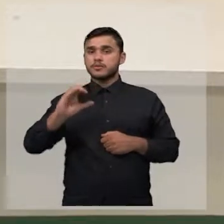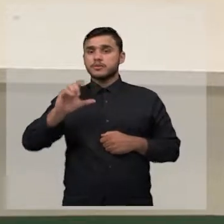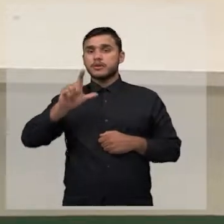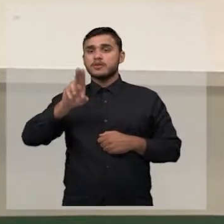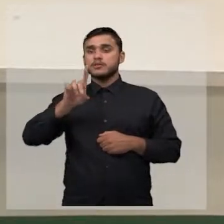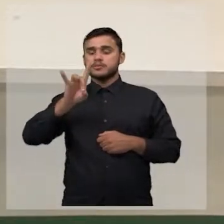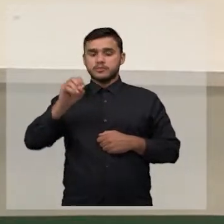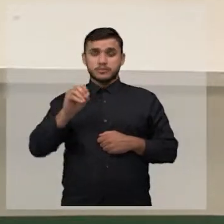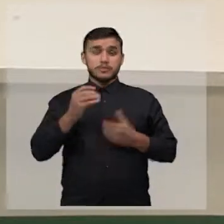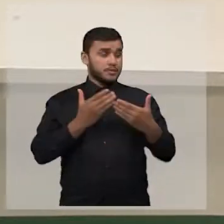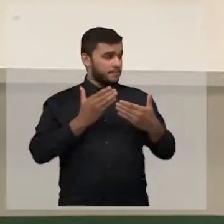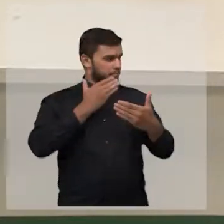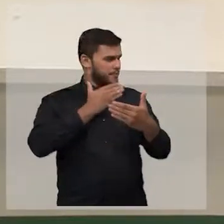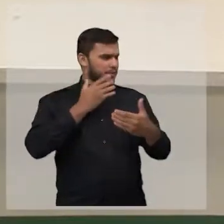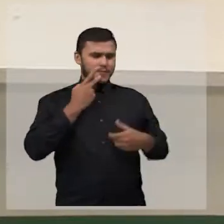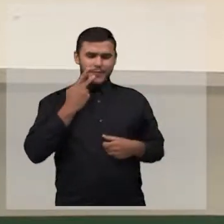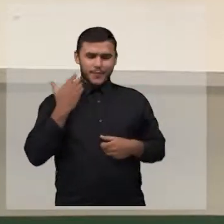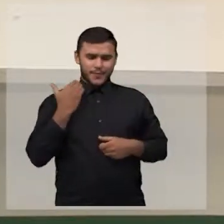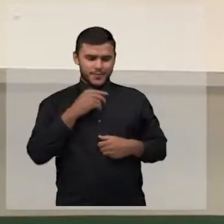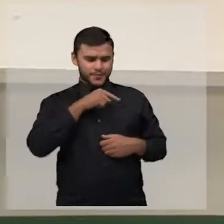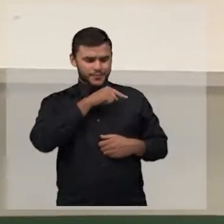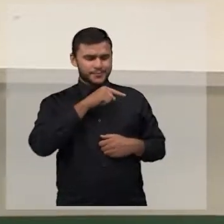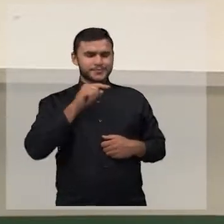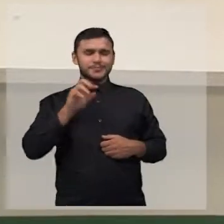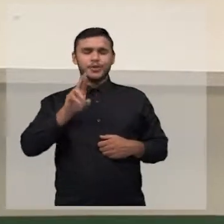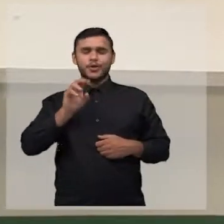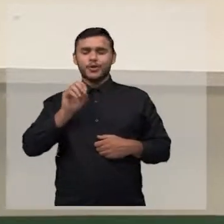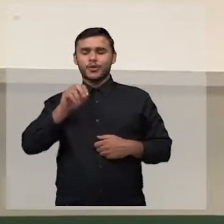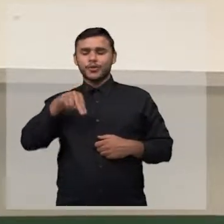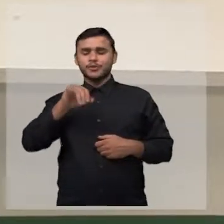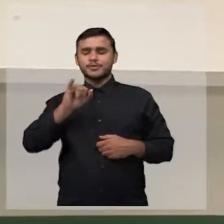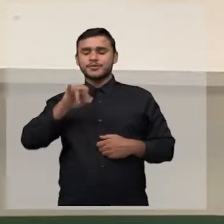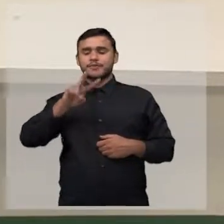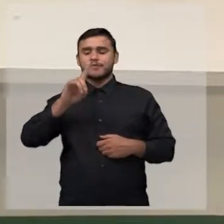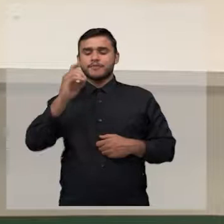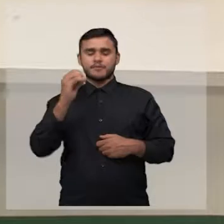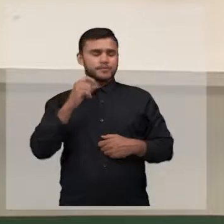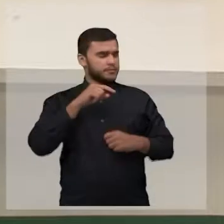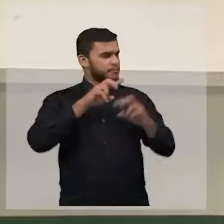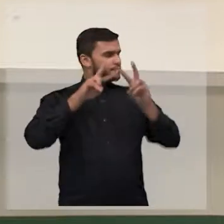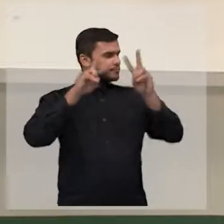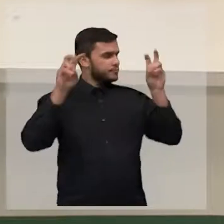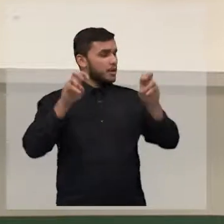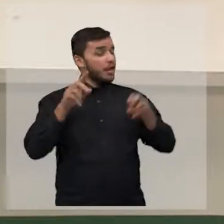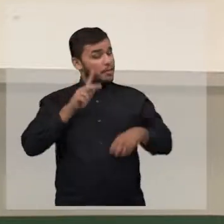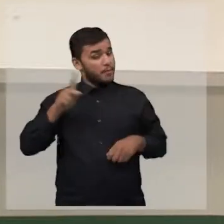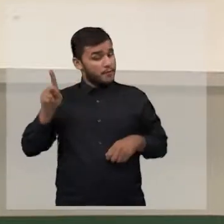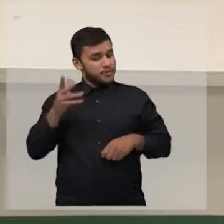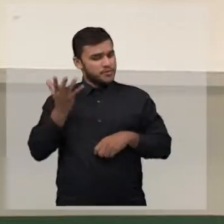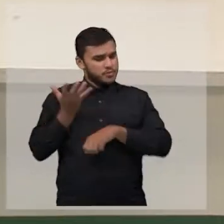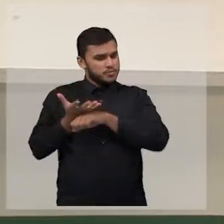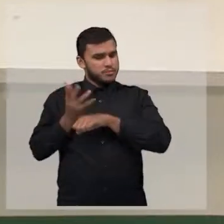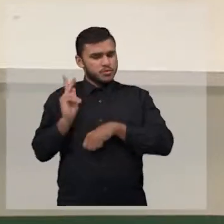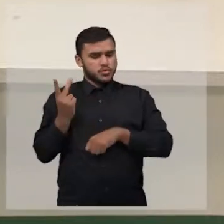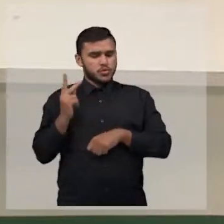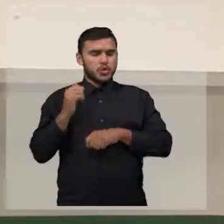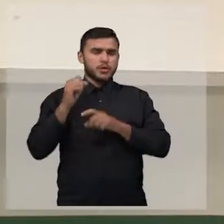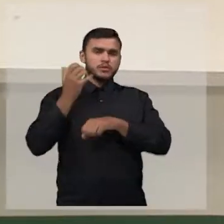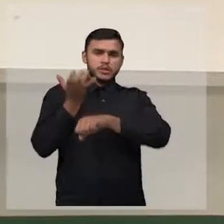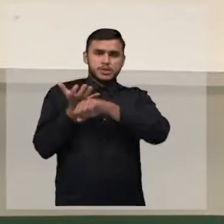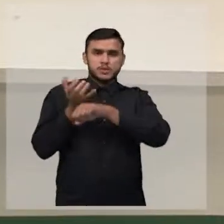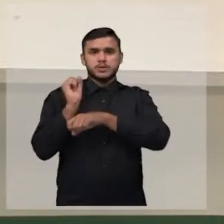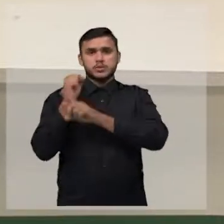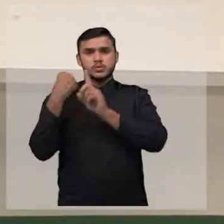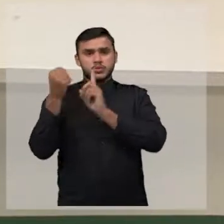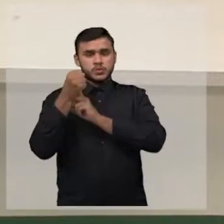deixa do vereador Ronivaldo, que é educador, professor de Sociologia, professor de História, também da rede estadual de ensino.